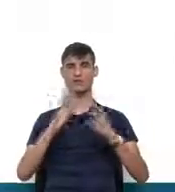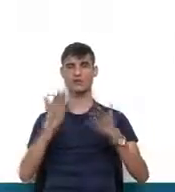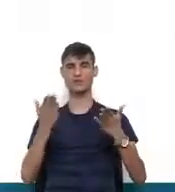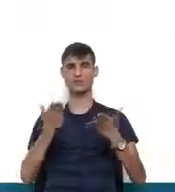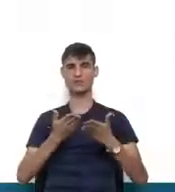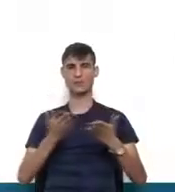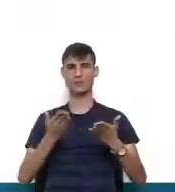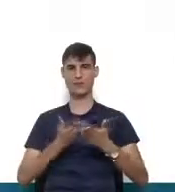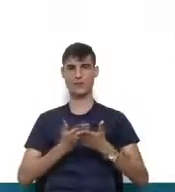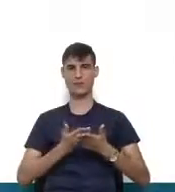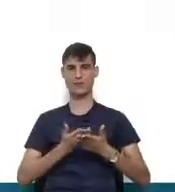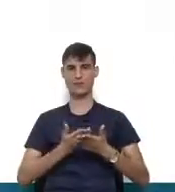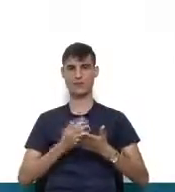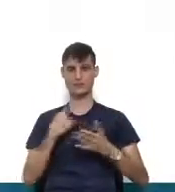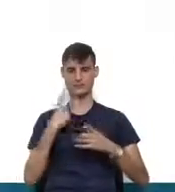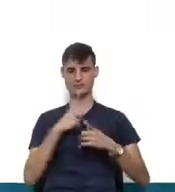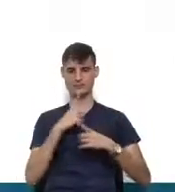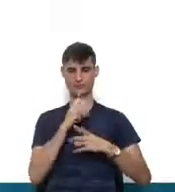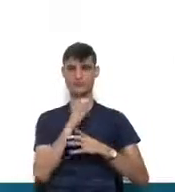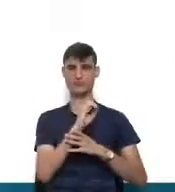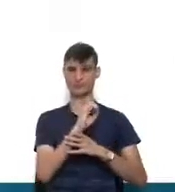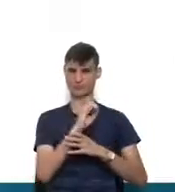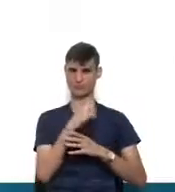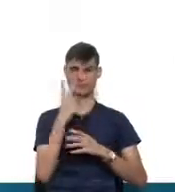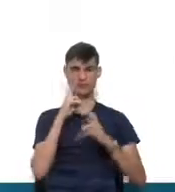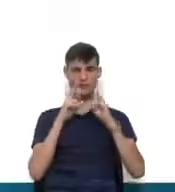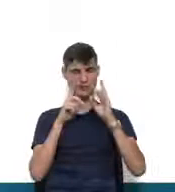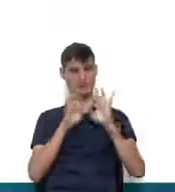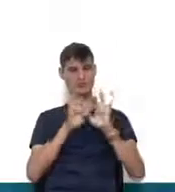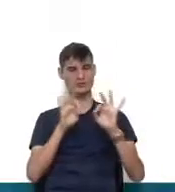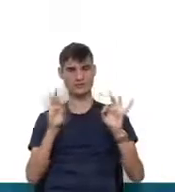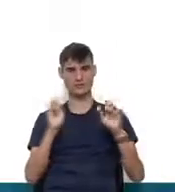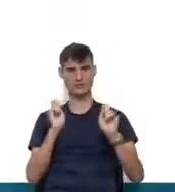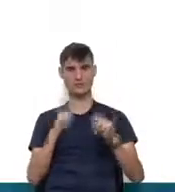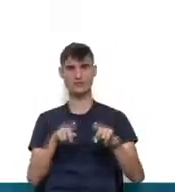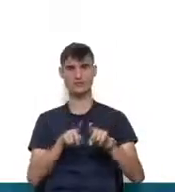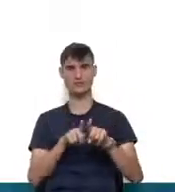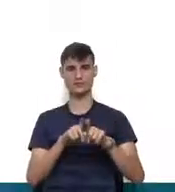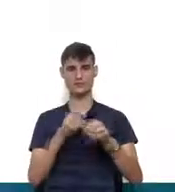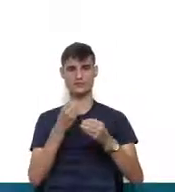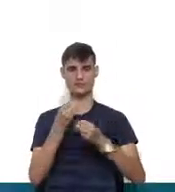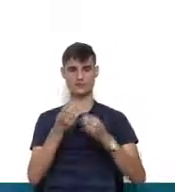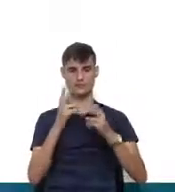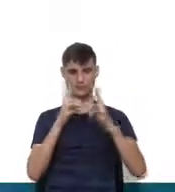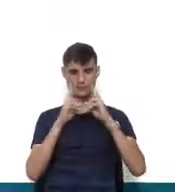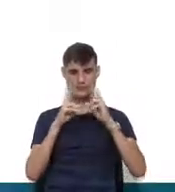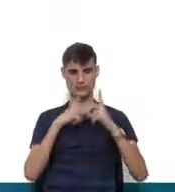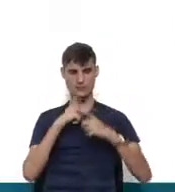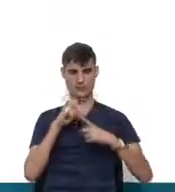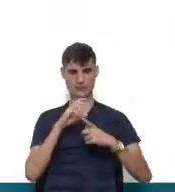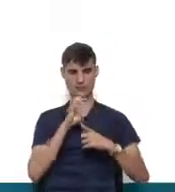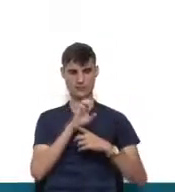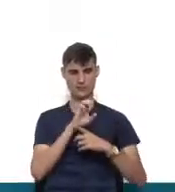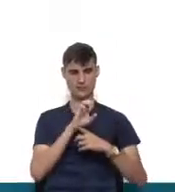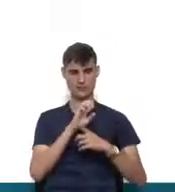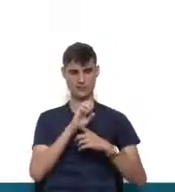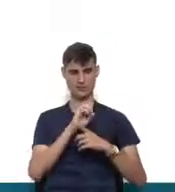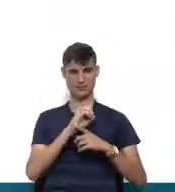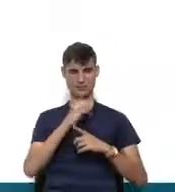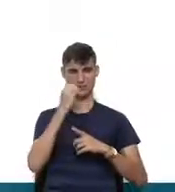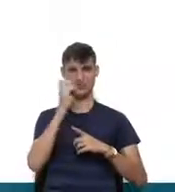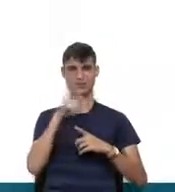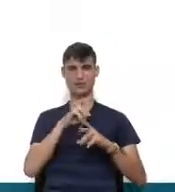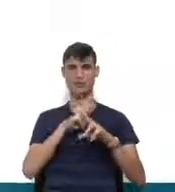aqui. Aqui a gente vai ter um 0 que vai dar para simplificar, tá? Considerando que o meu e elevado a 0 é